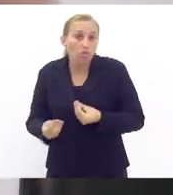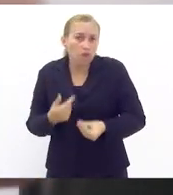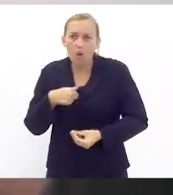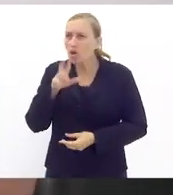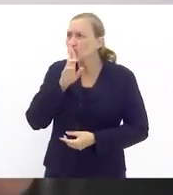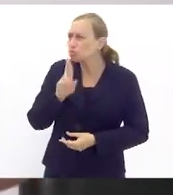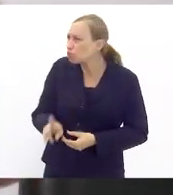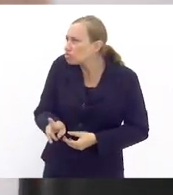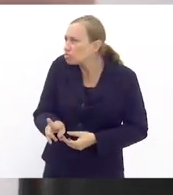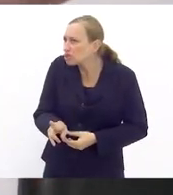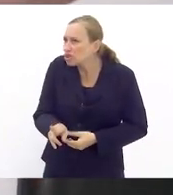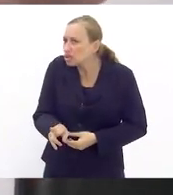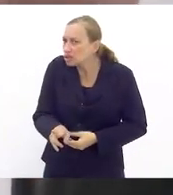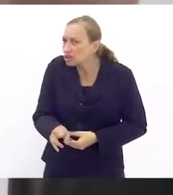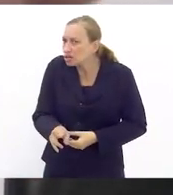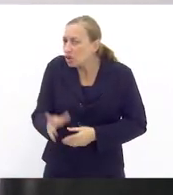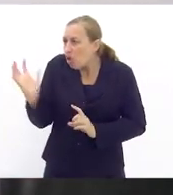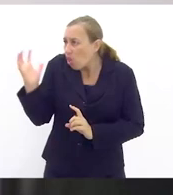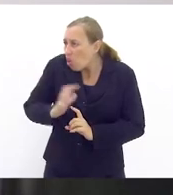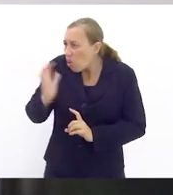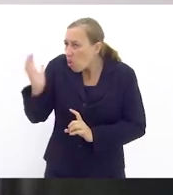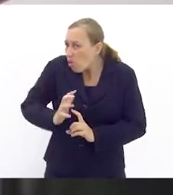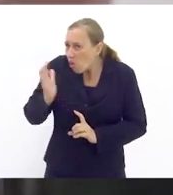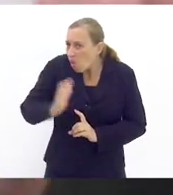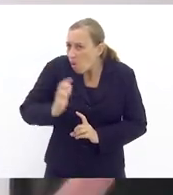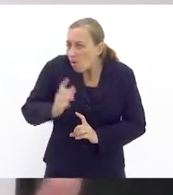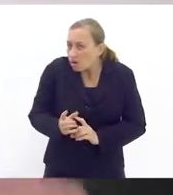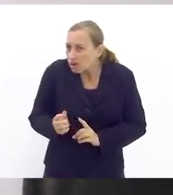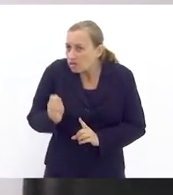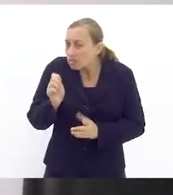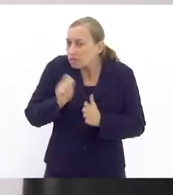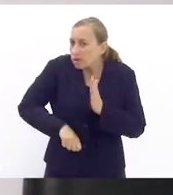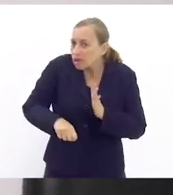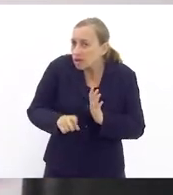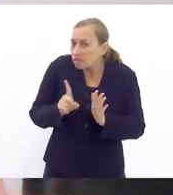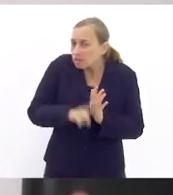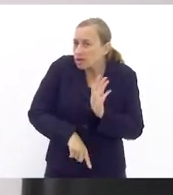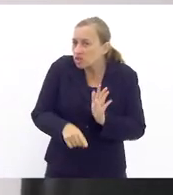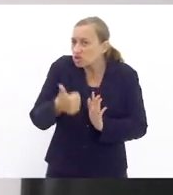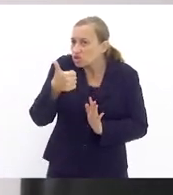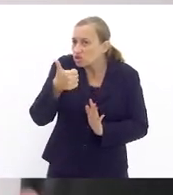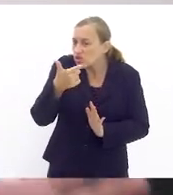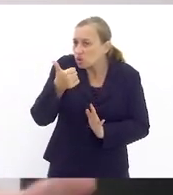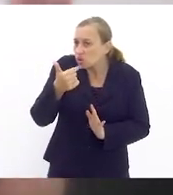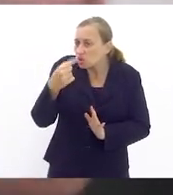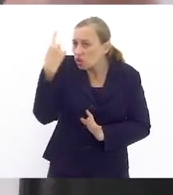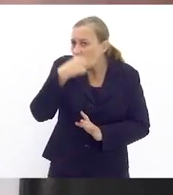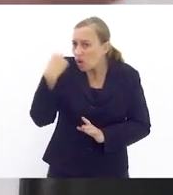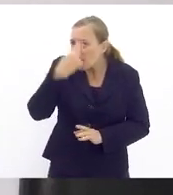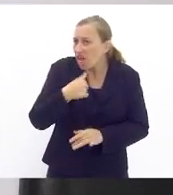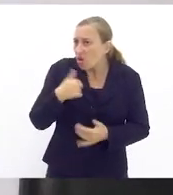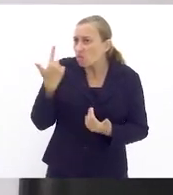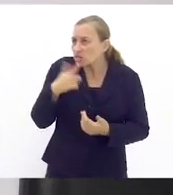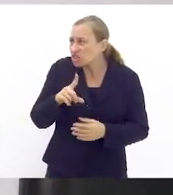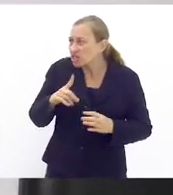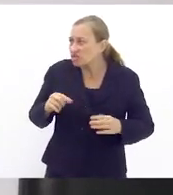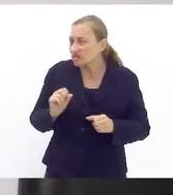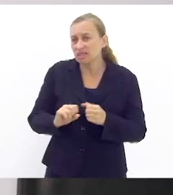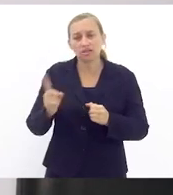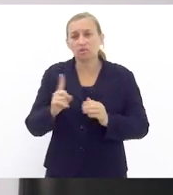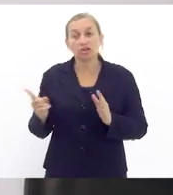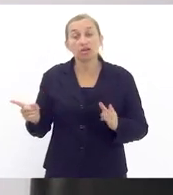é numa pressão de de menos de 12 horas como eu vou dar conta disso a gente tem que pensar juntos com a comunidade